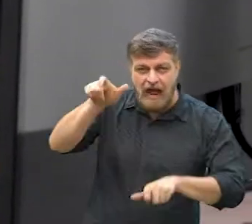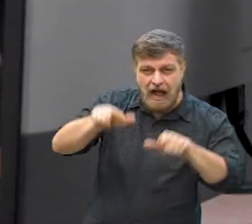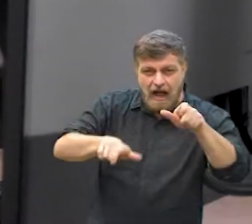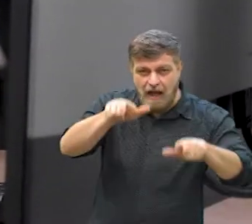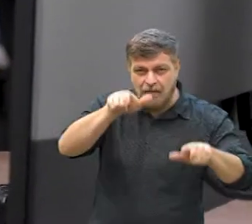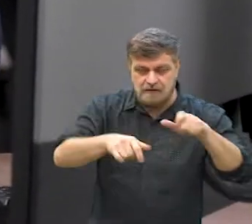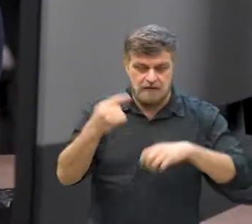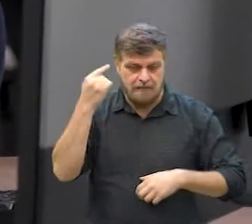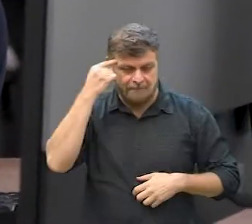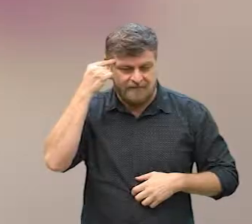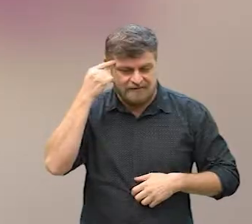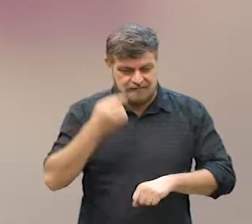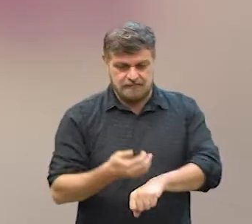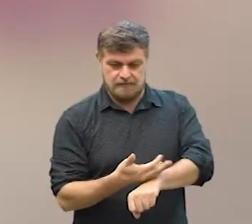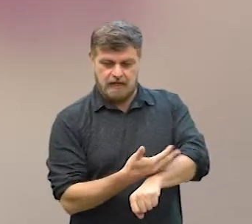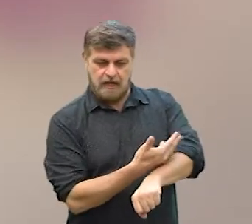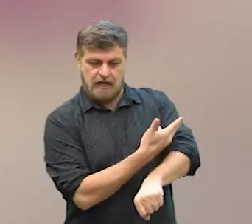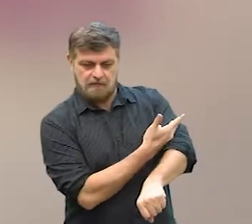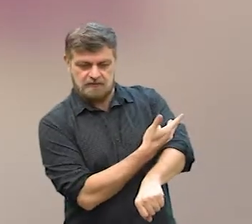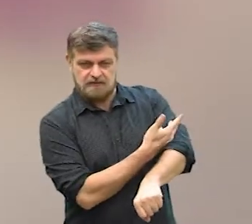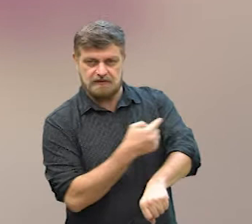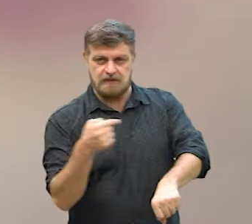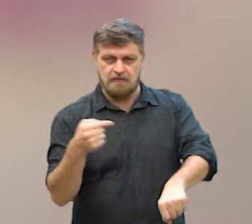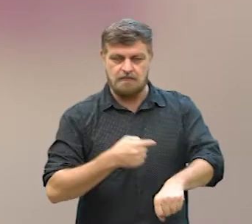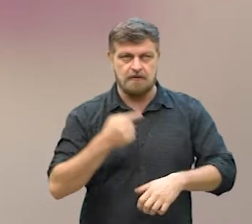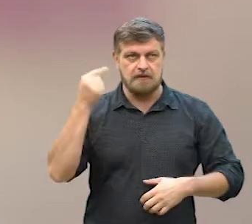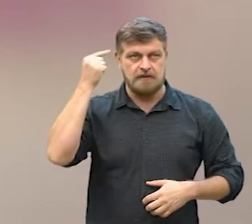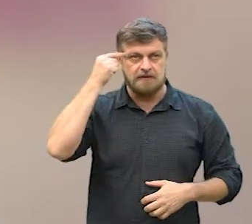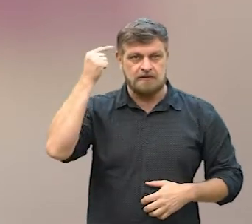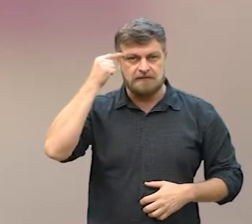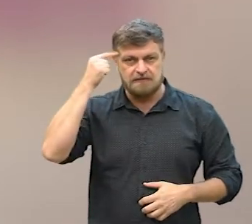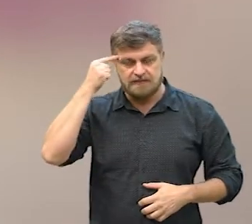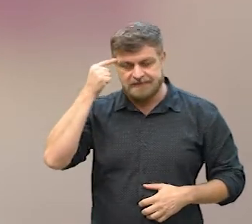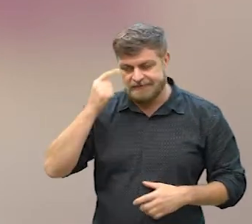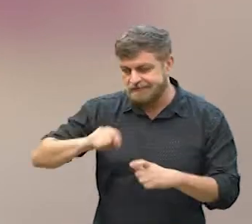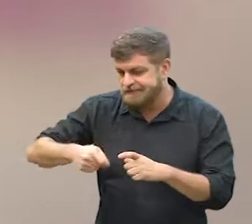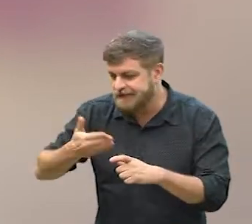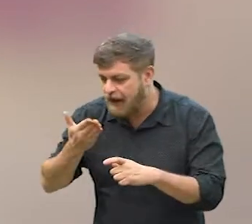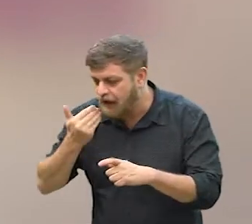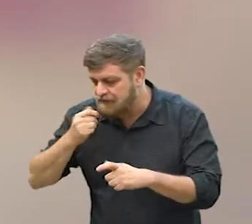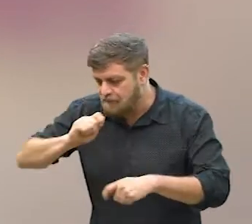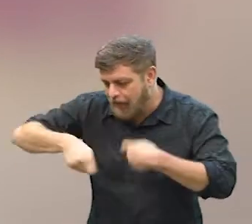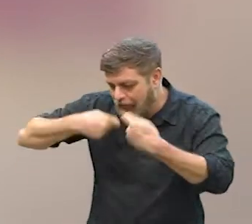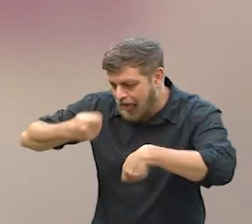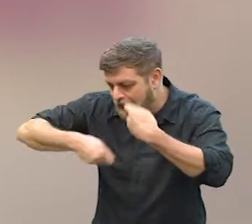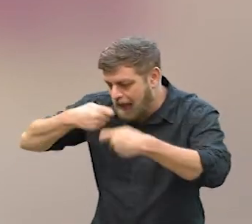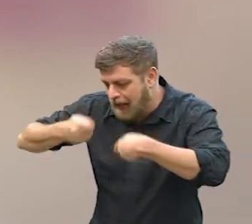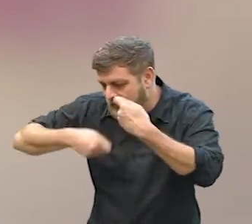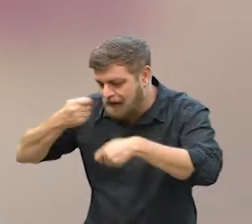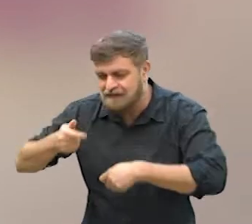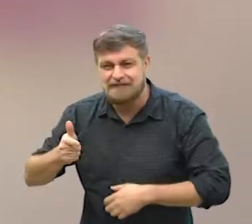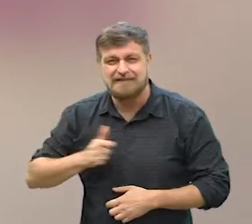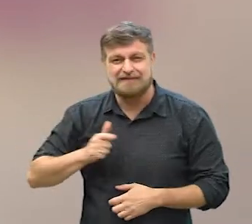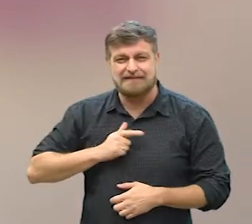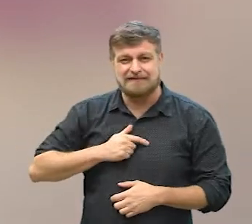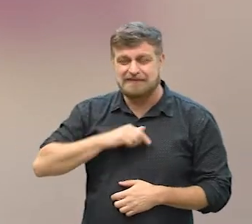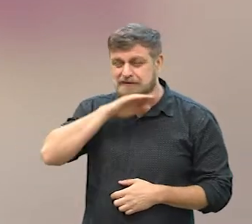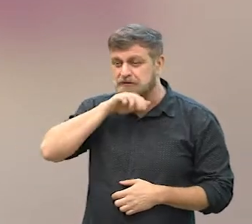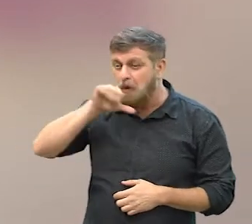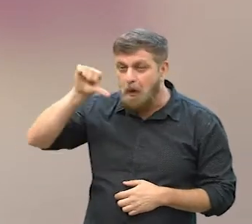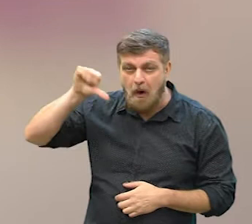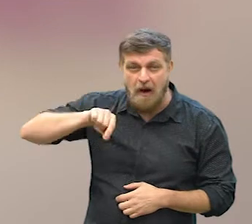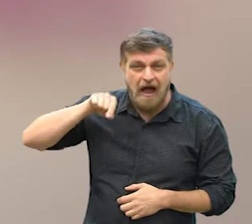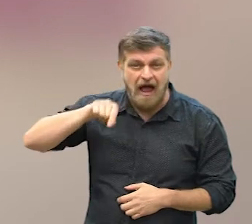pessoas associam o lado emocional e dispensa toda essa emoção com a comida, acaba, assim, tendo uma má